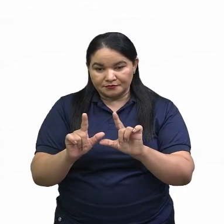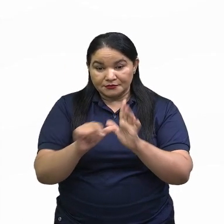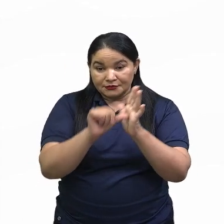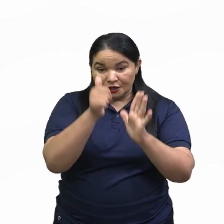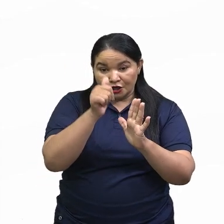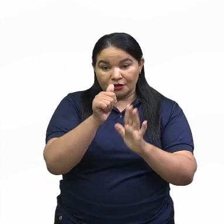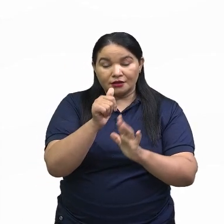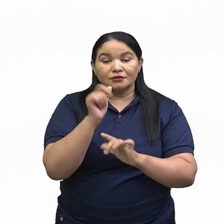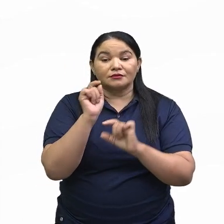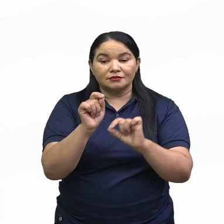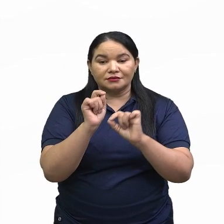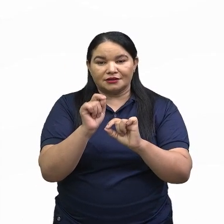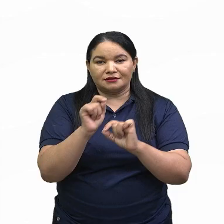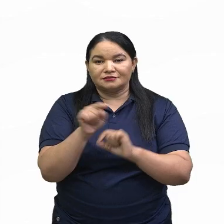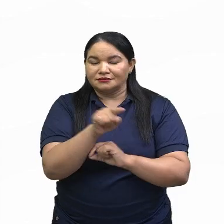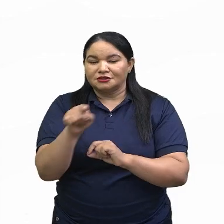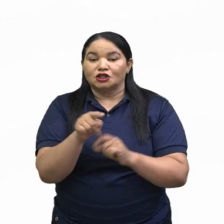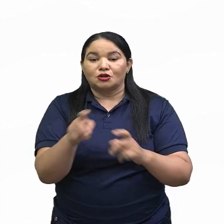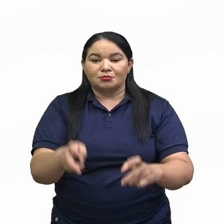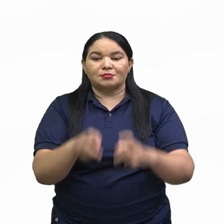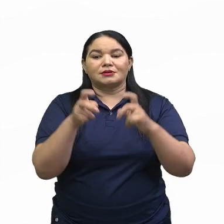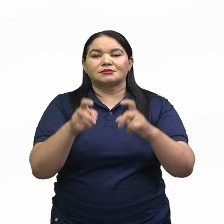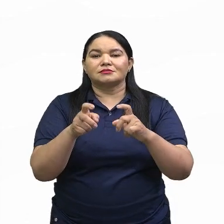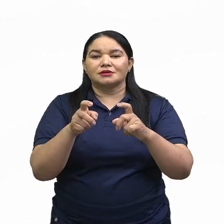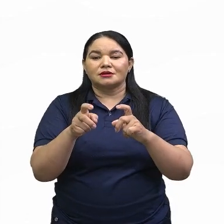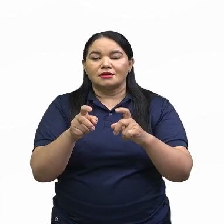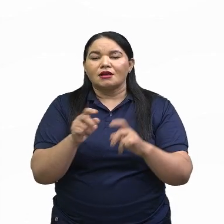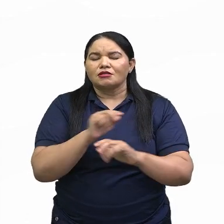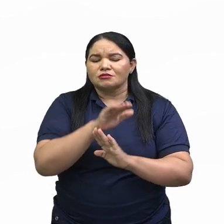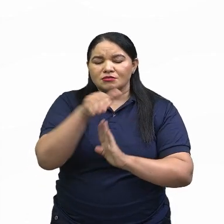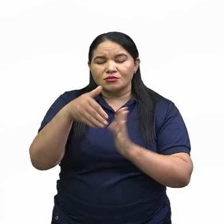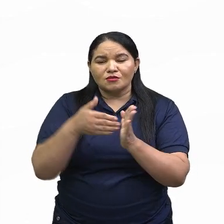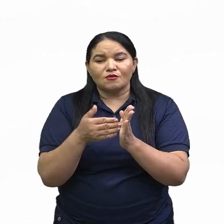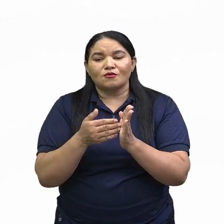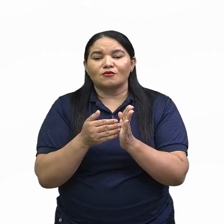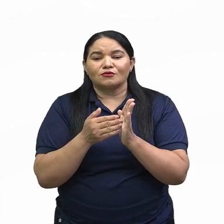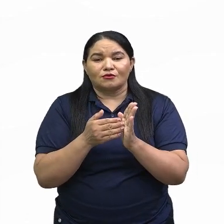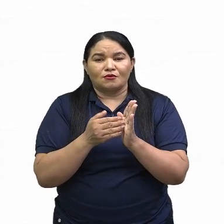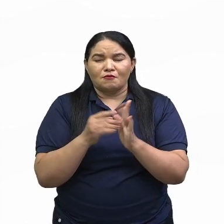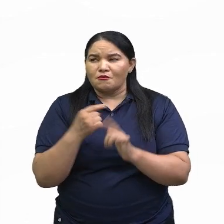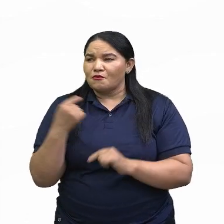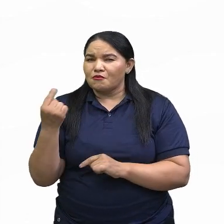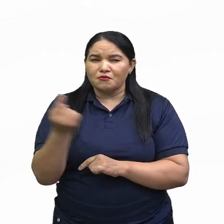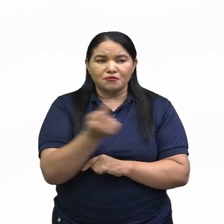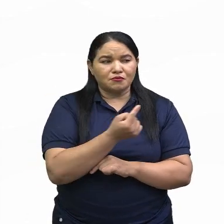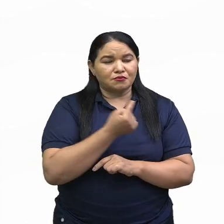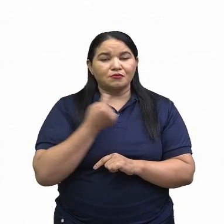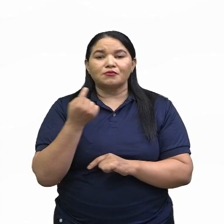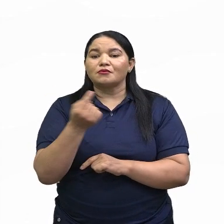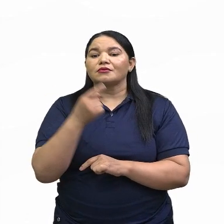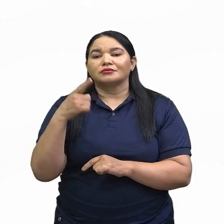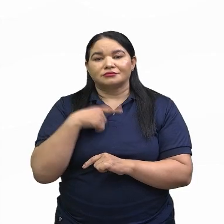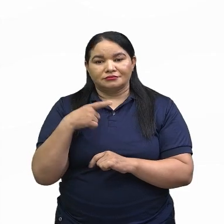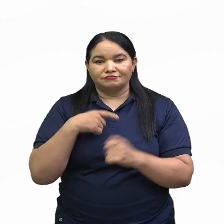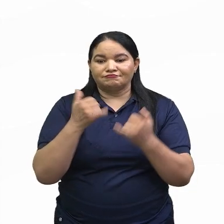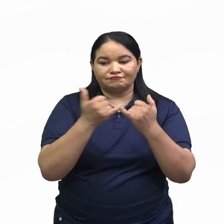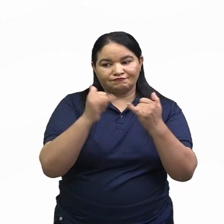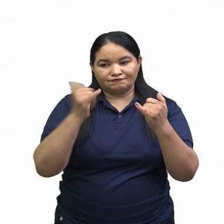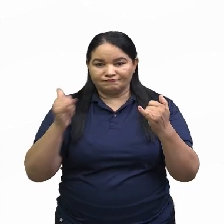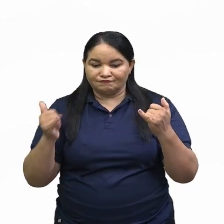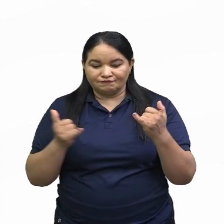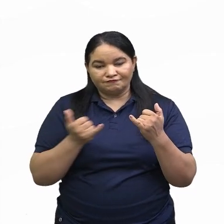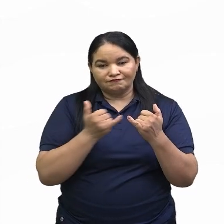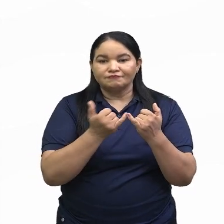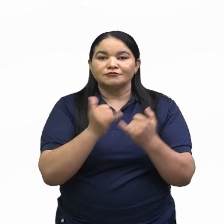primeiro, que perceber que tudo que está ao nosso redor tem circuito